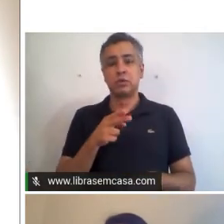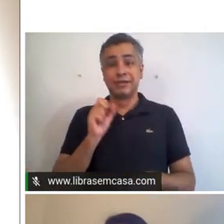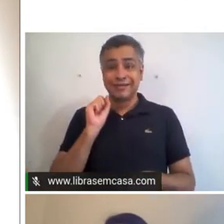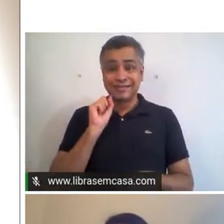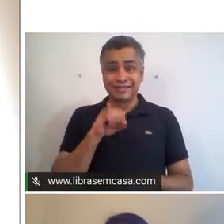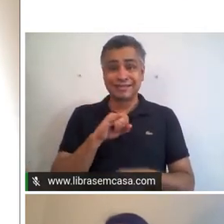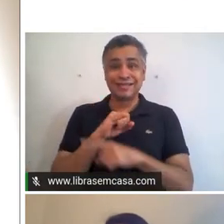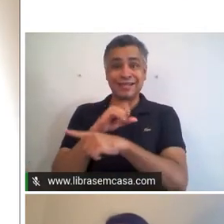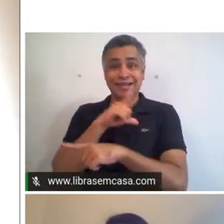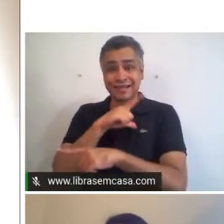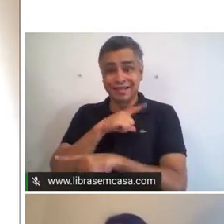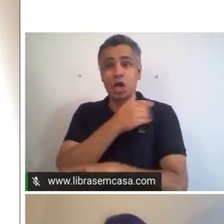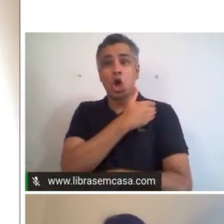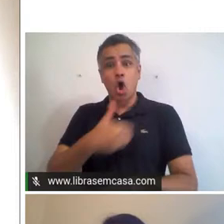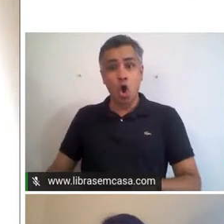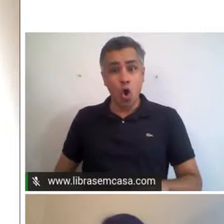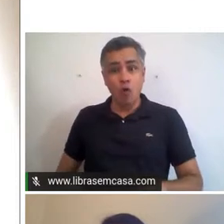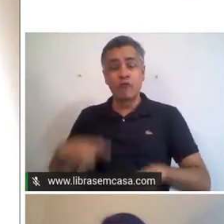políticas públicas de apoio